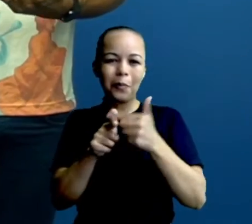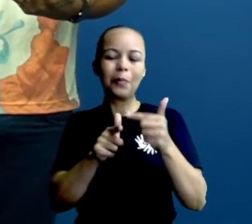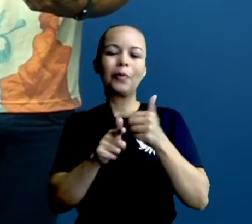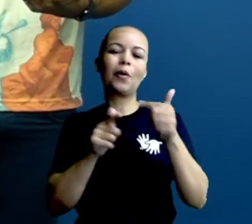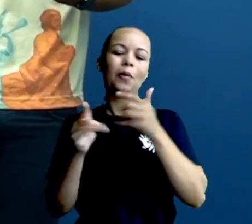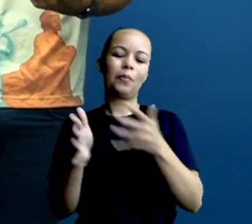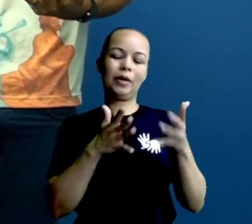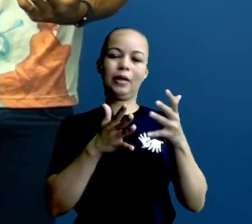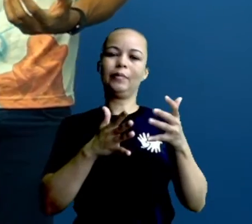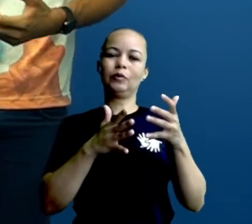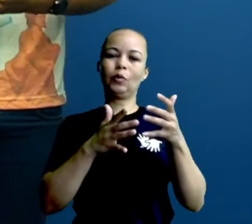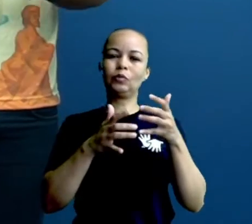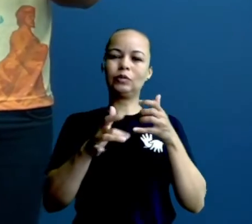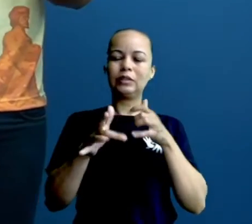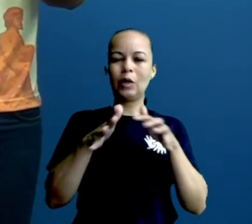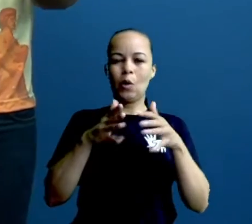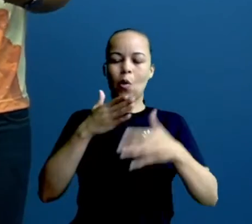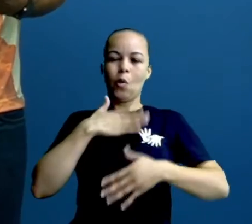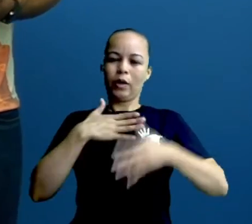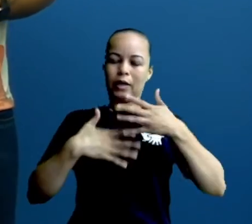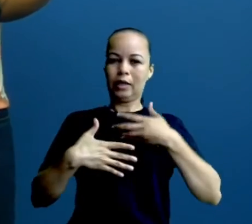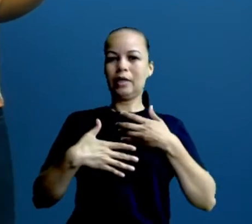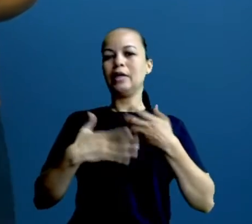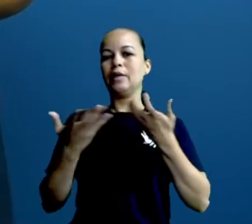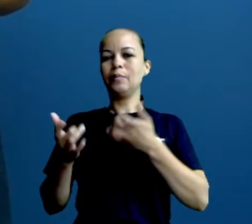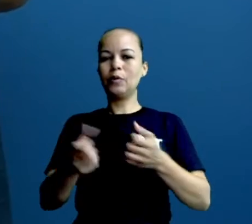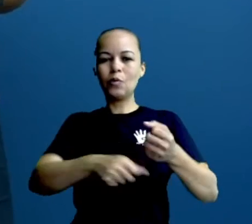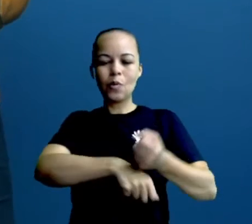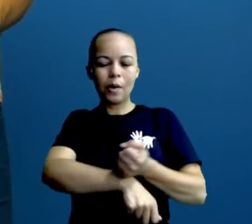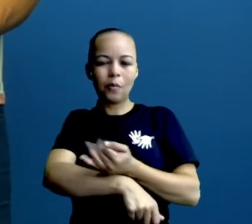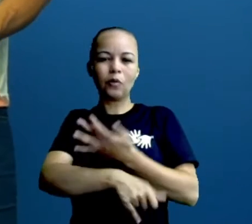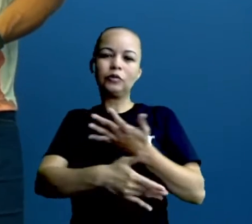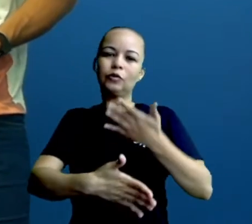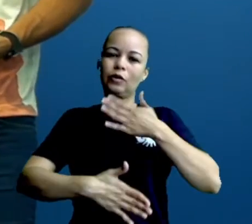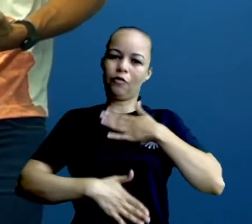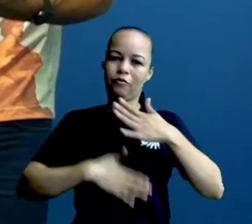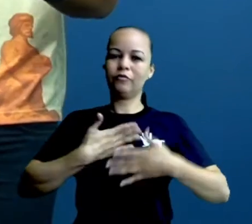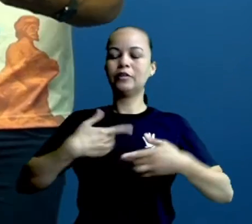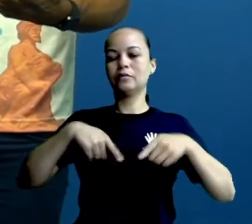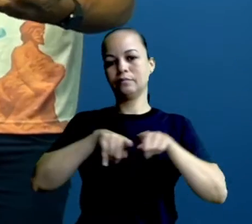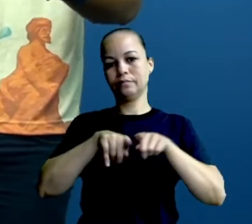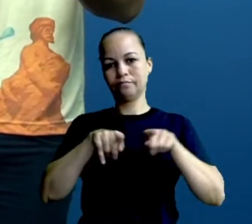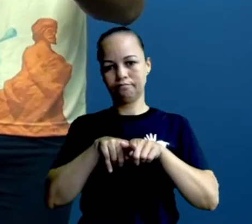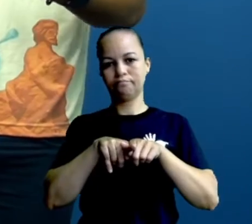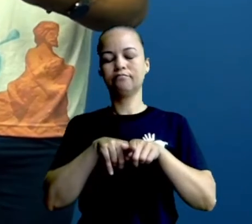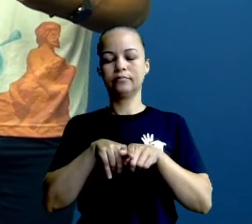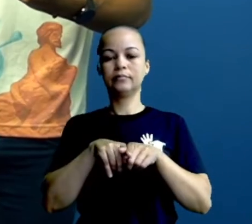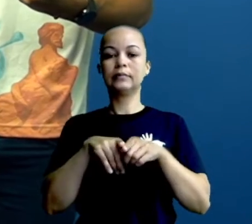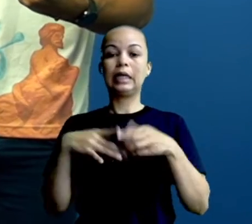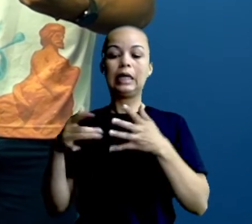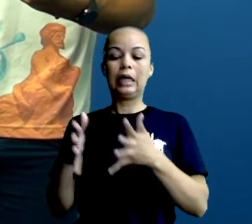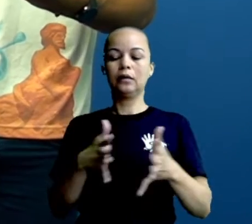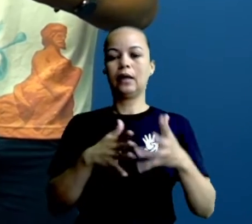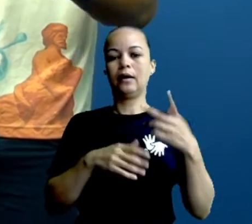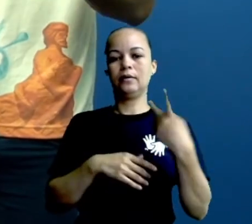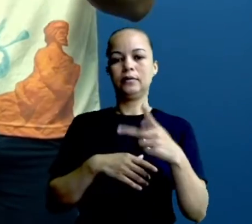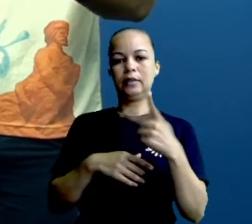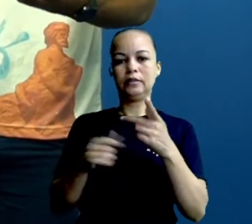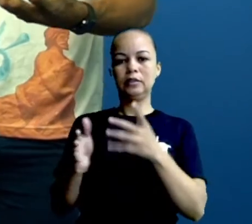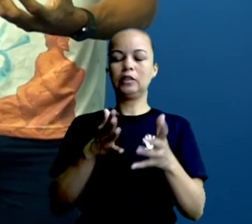certo? Todo o seu equilíbrio emocional, todo o seu equilíbrio físico, tá certo? Daí, devido a